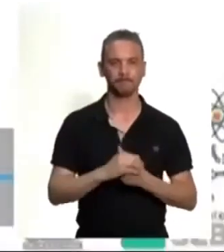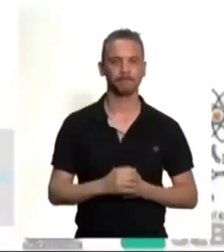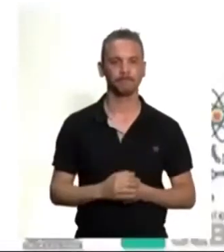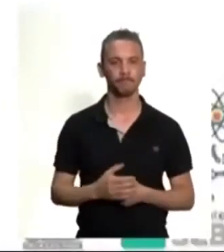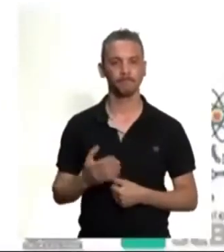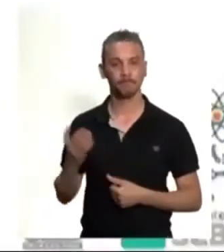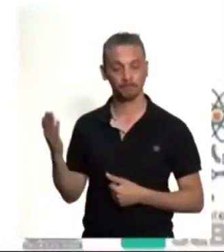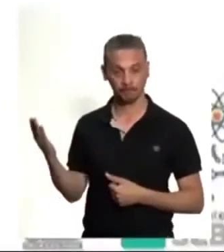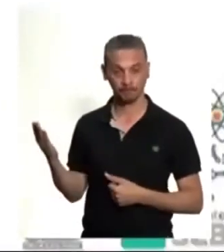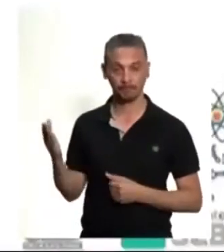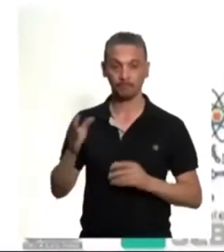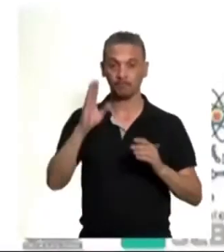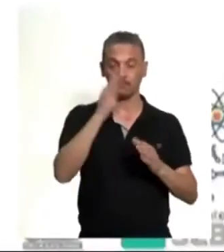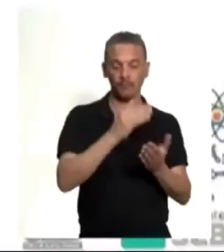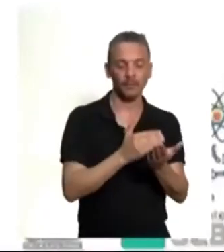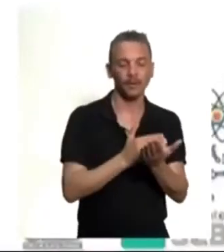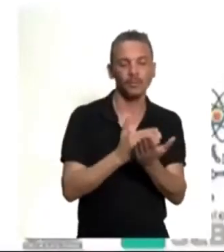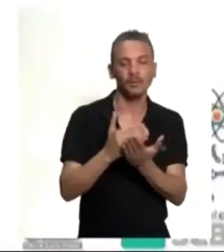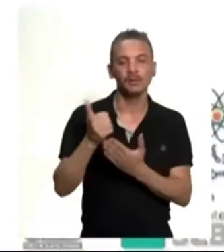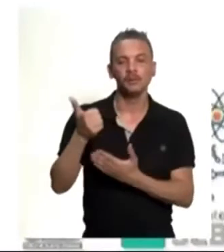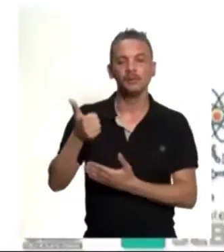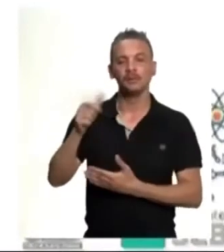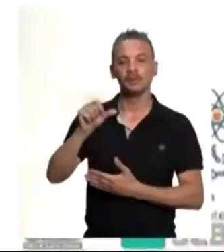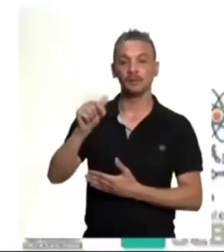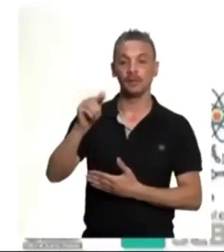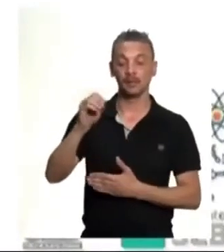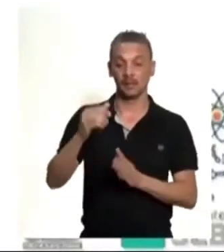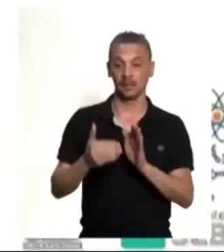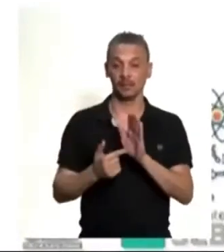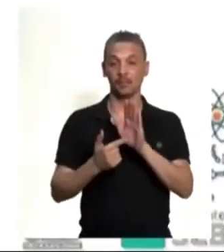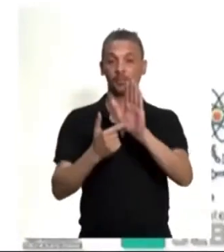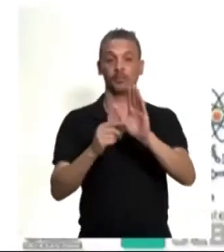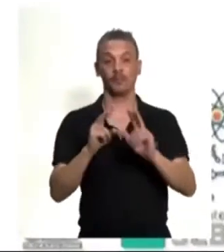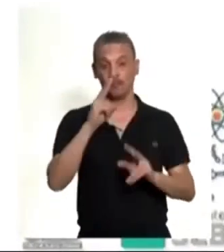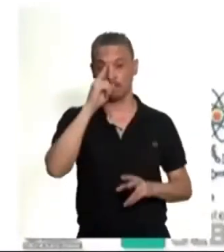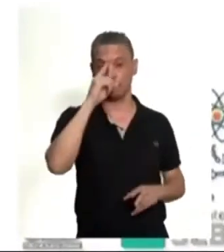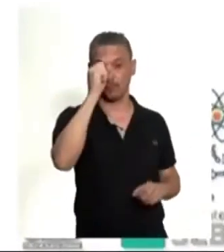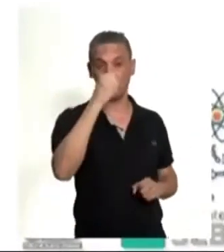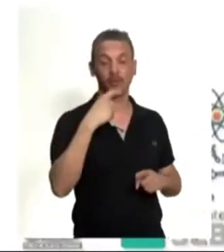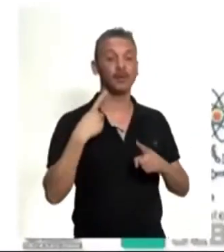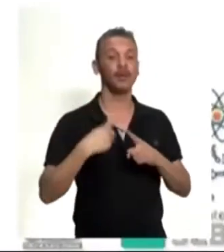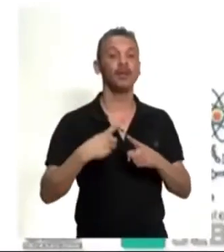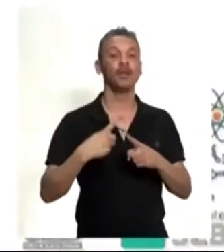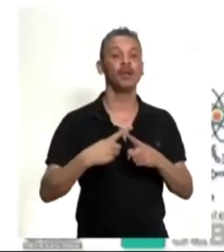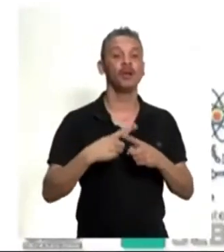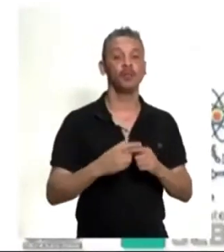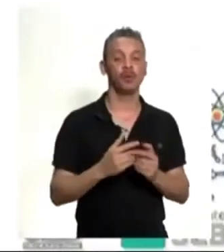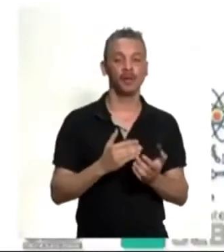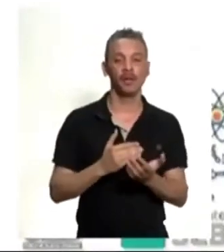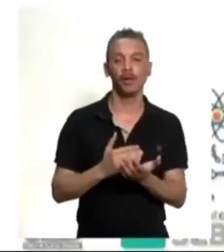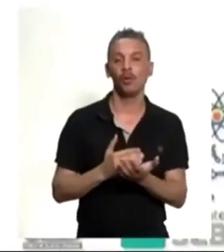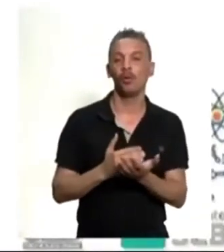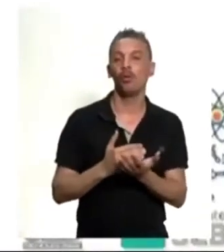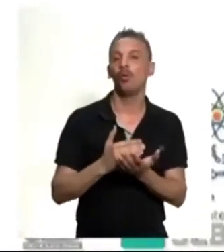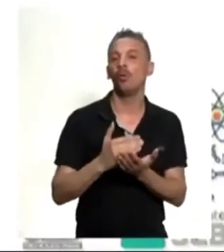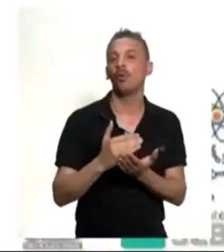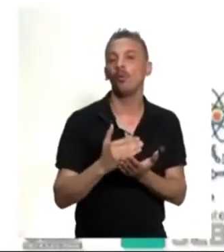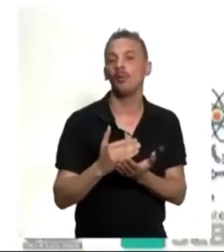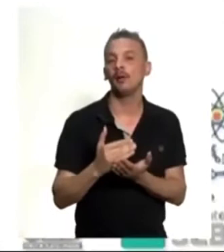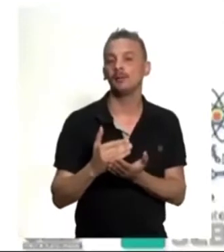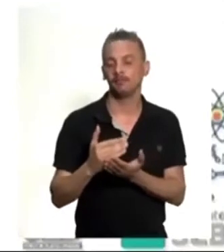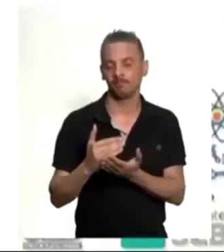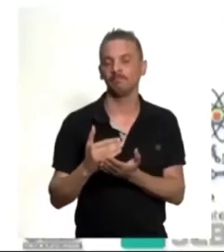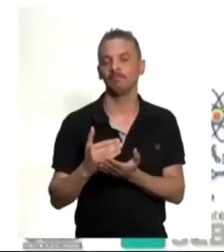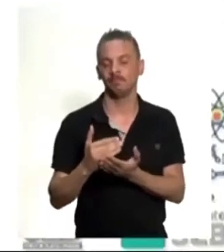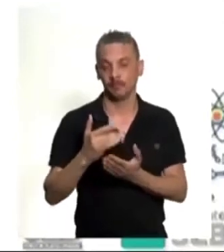se tornou evidente na década de 70. Por quê? Porque você já notou aí que a partir da década de 70, há o predomínio